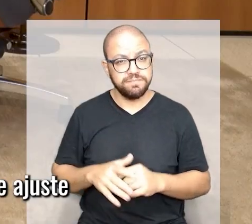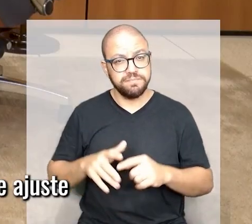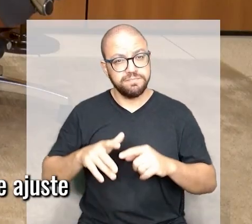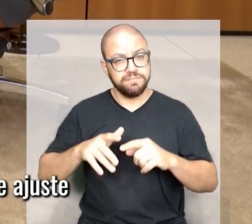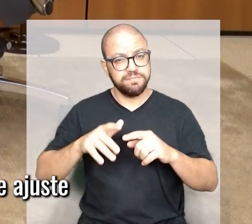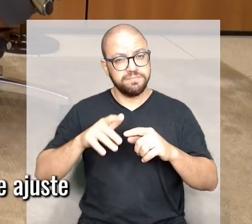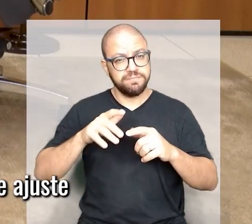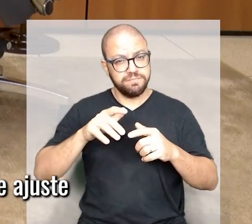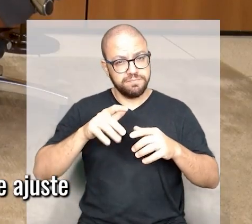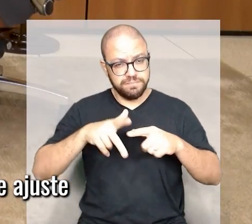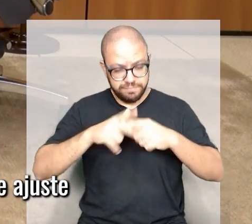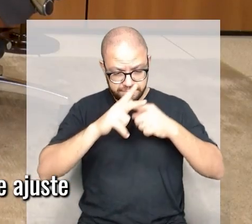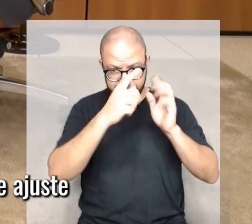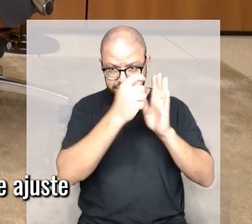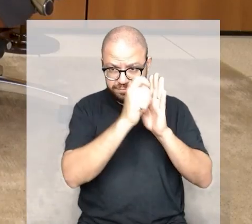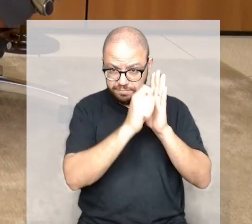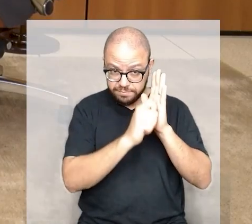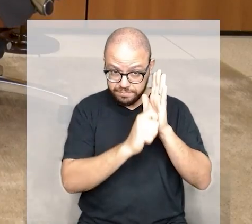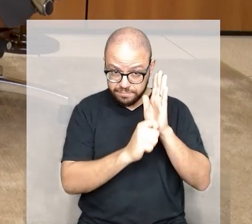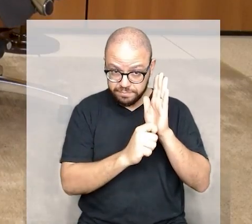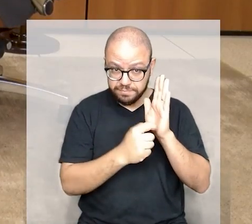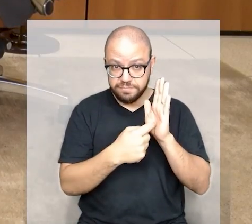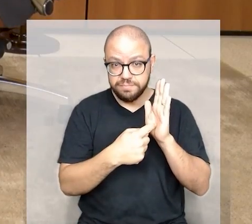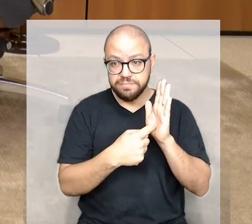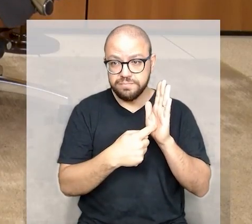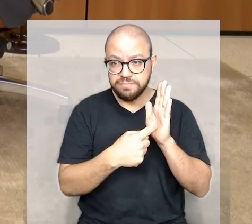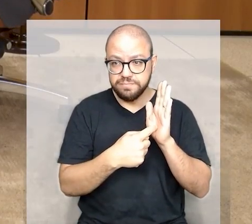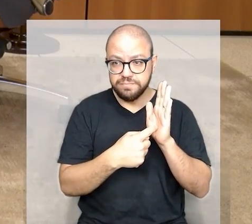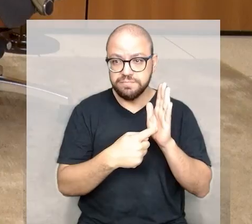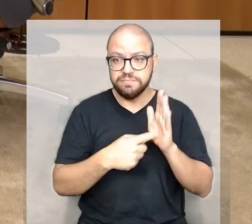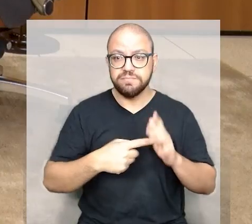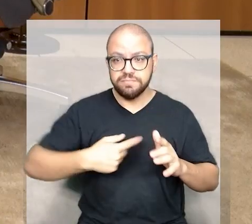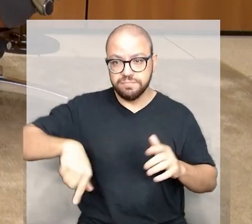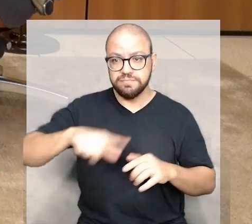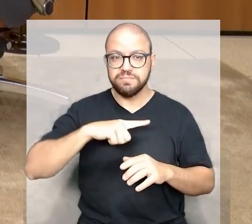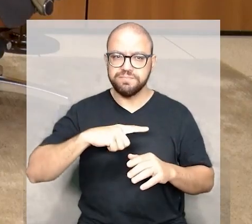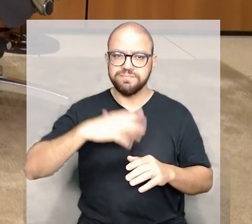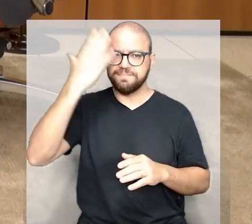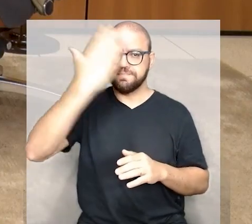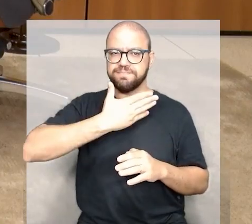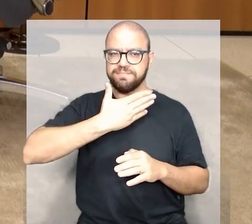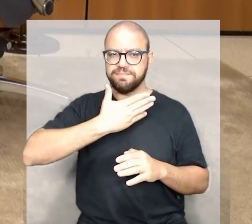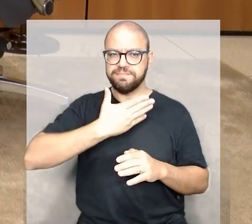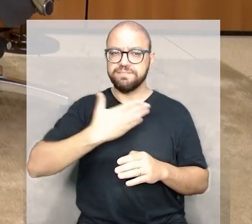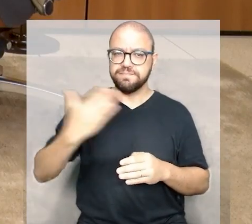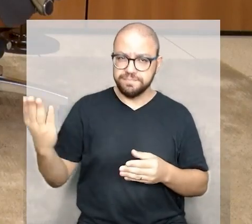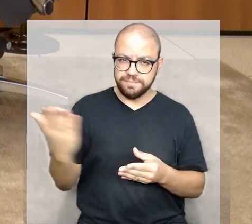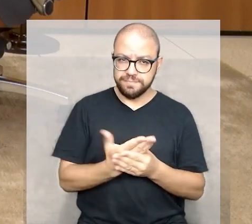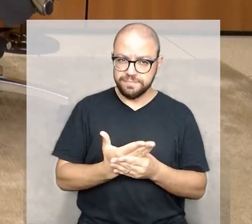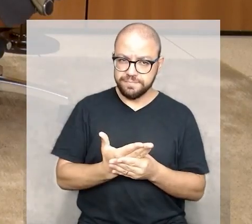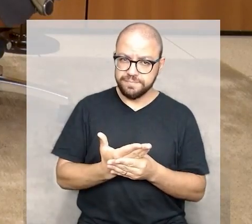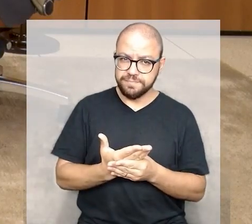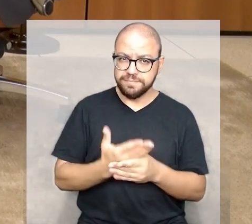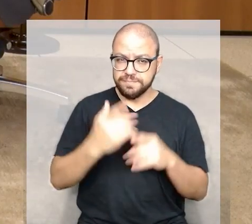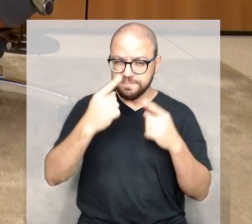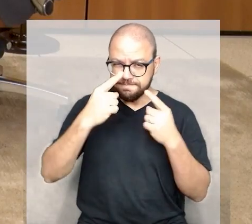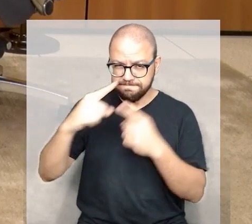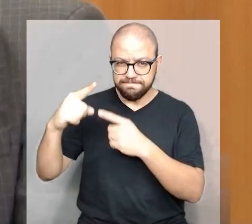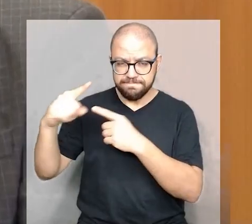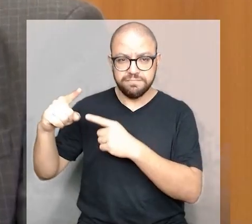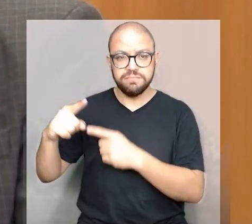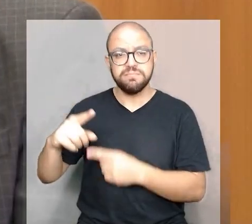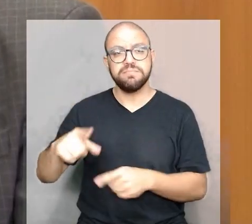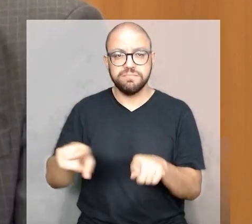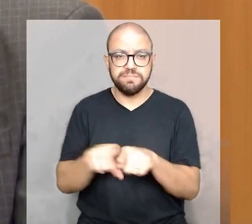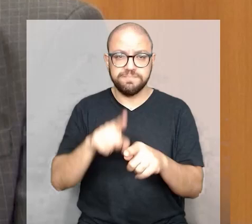ajuste de conduta. E muitos termos de ajuste foram ajustados, subscritos, mas alguns não queriam, e a gente